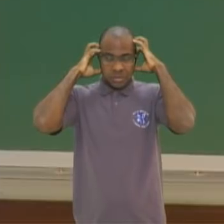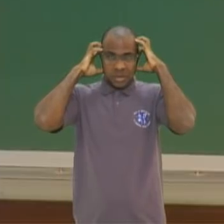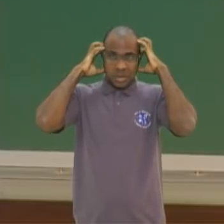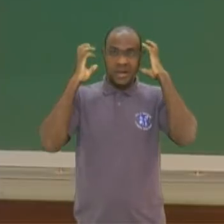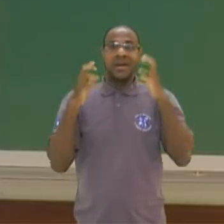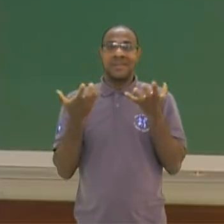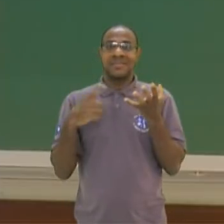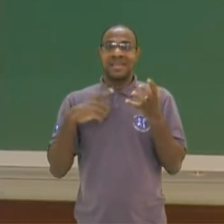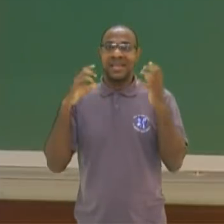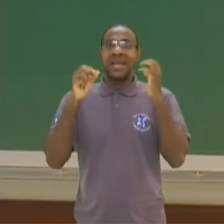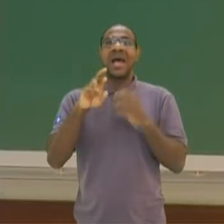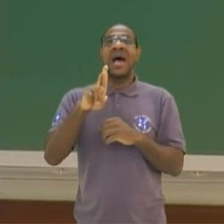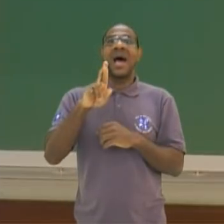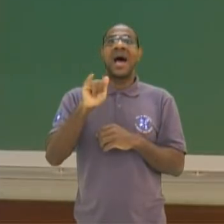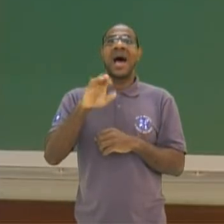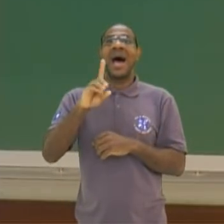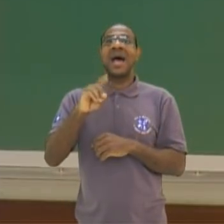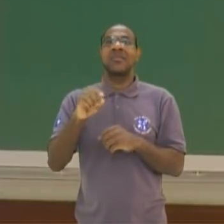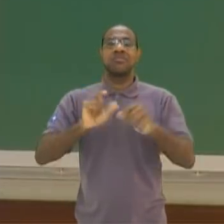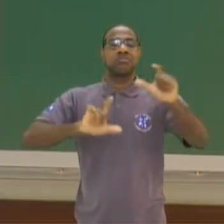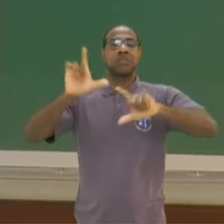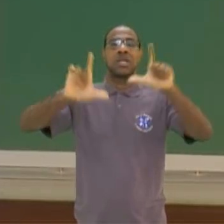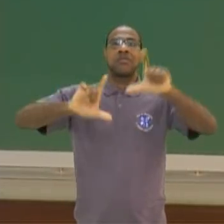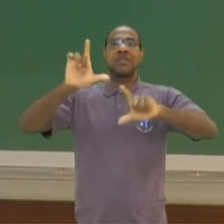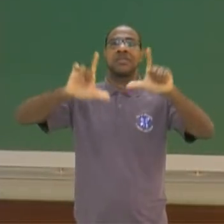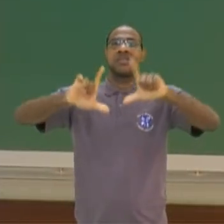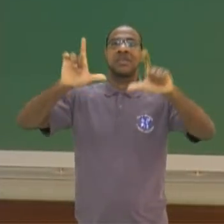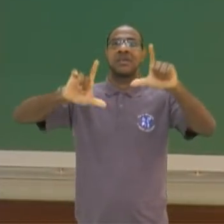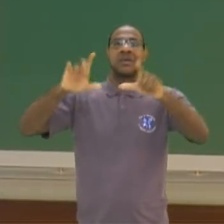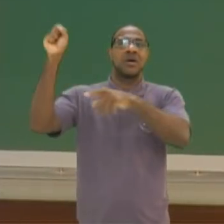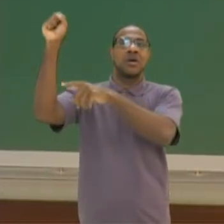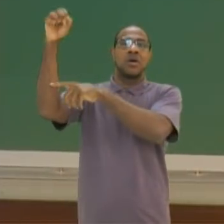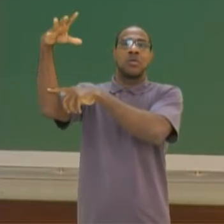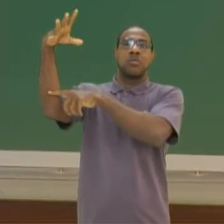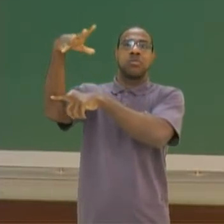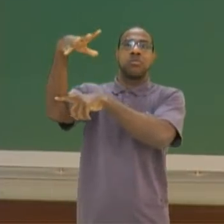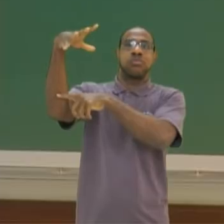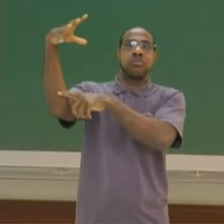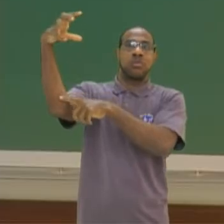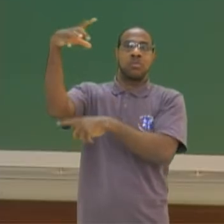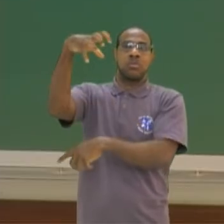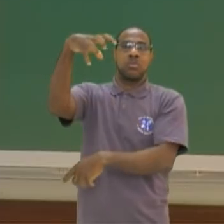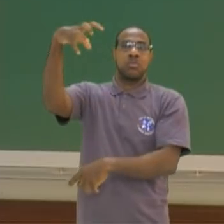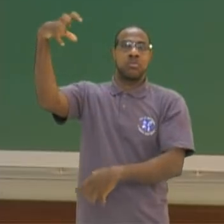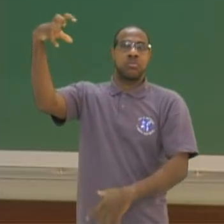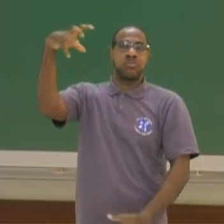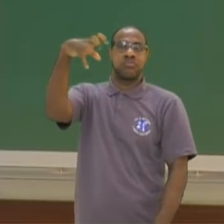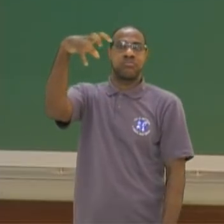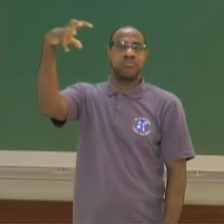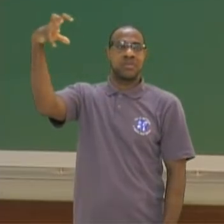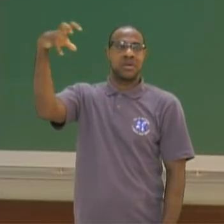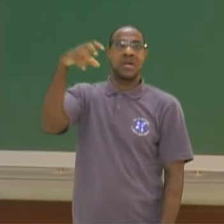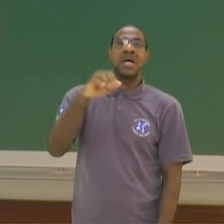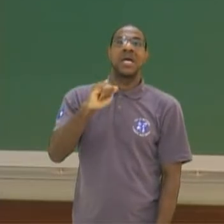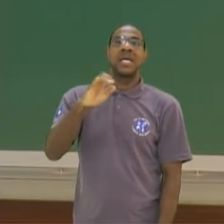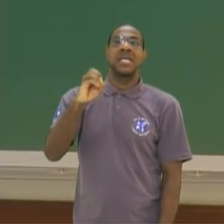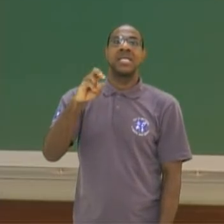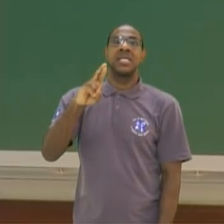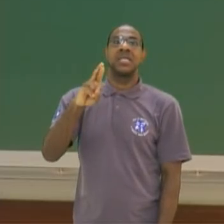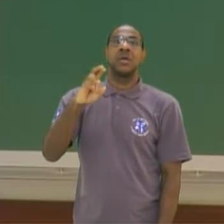músicas, assiste os canais de televisão. Então, essa ionosfera vem de íons, da